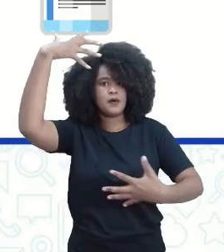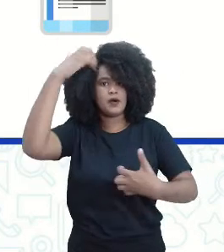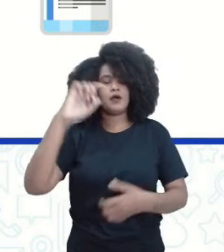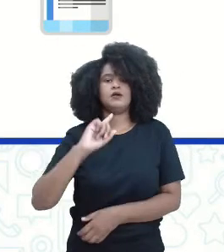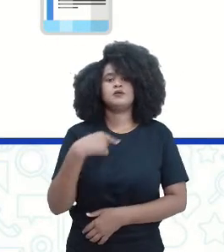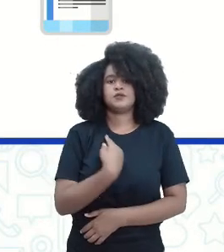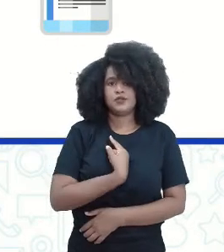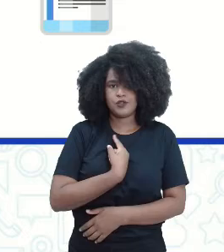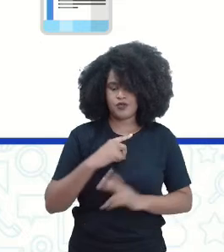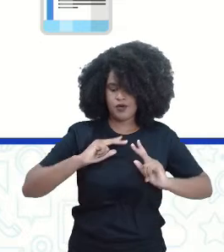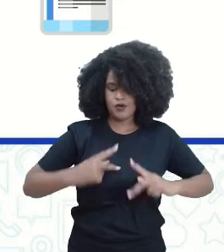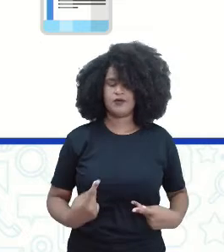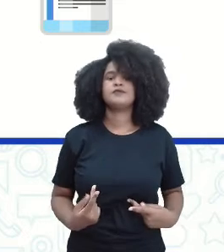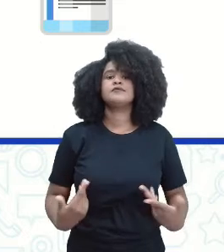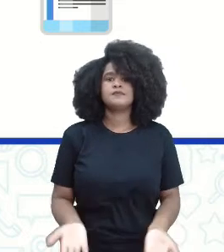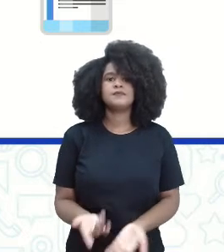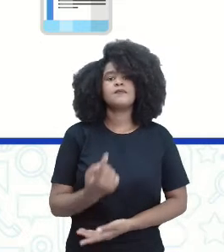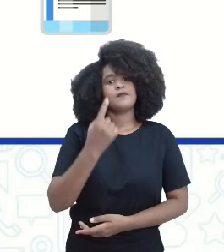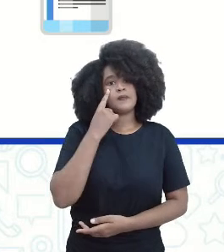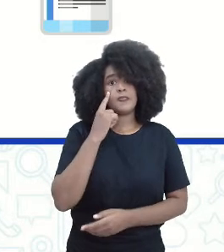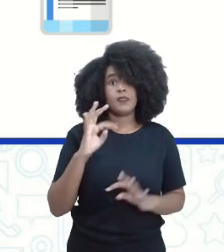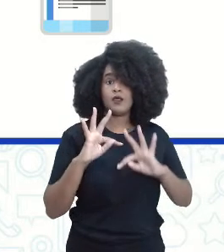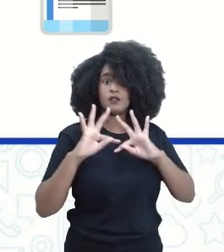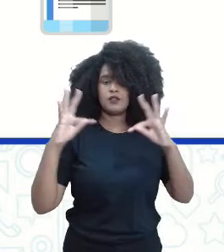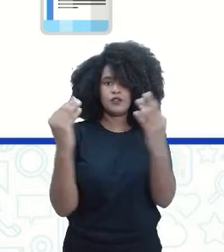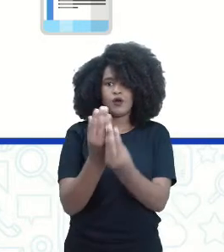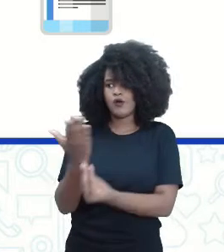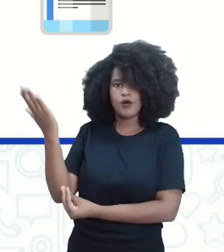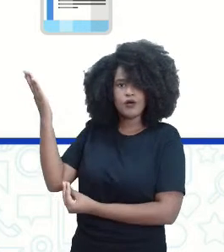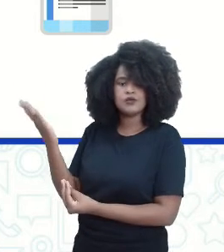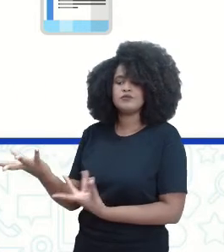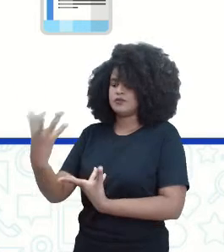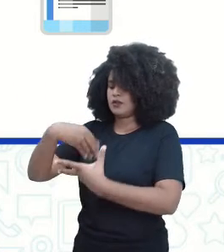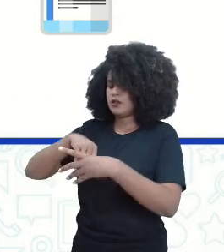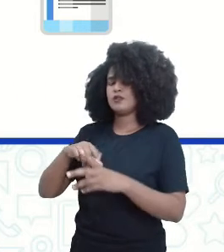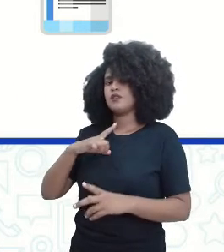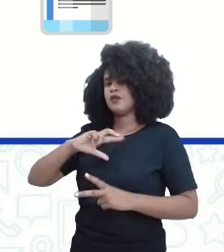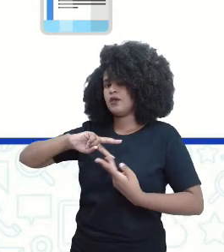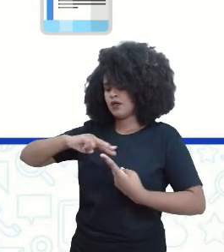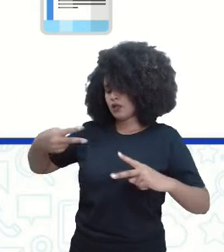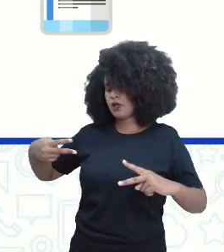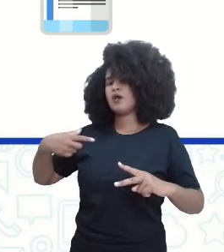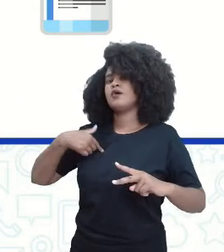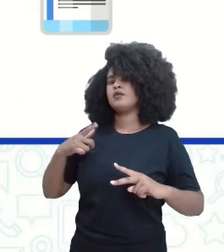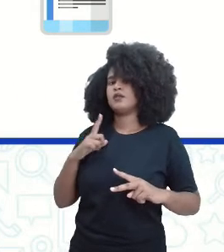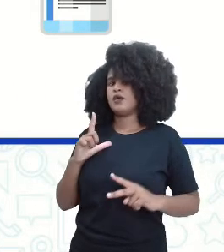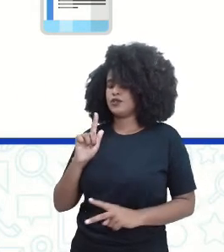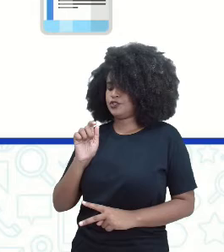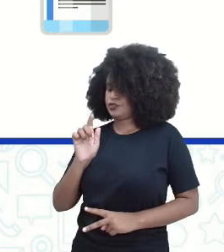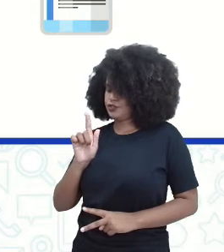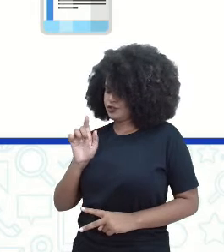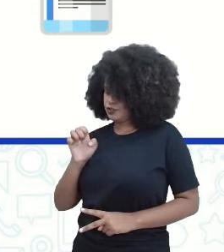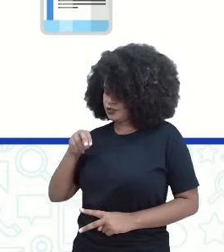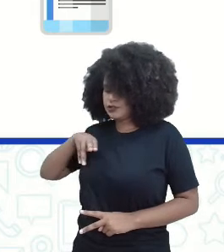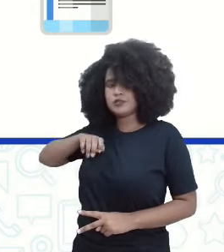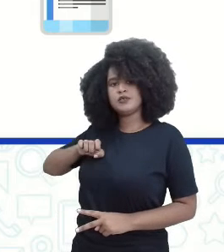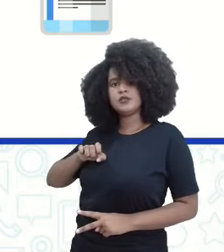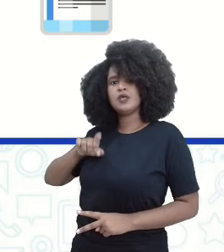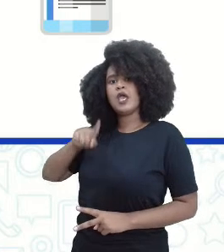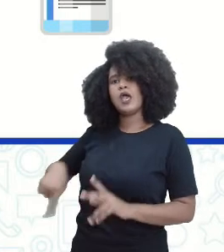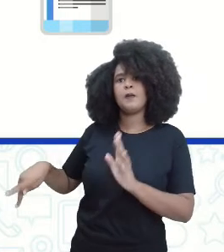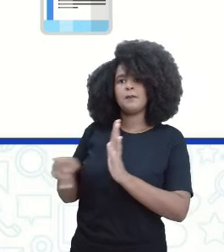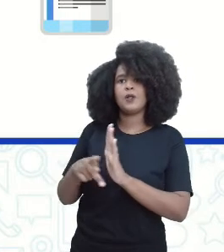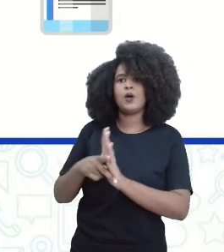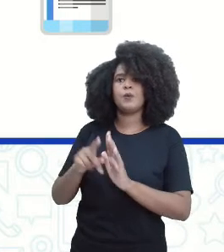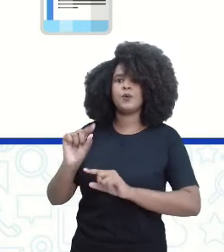seres humanos. Então, todos esses seres aí compartilham de um mesmo gene, que é o gene que